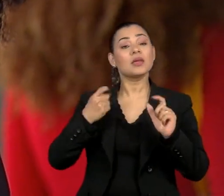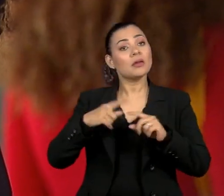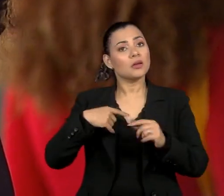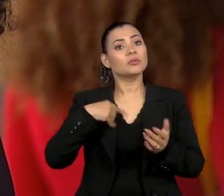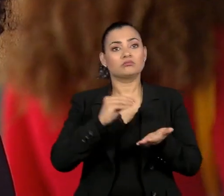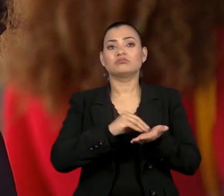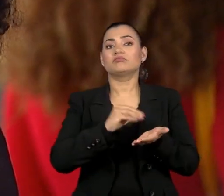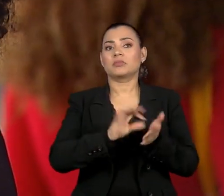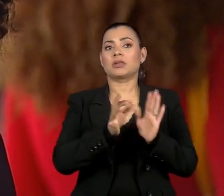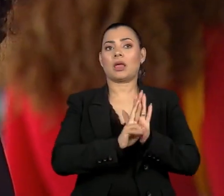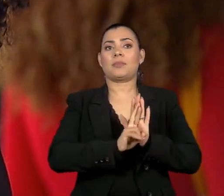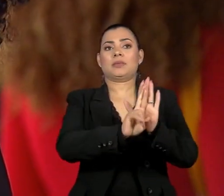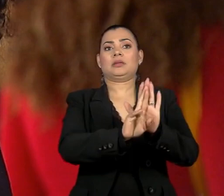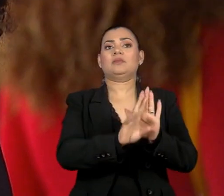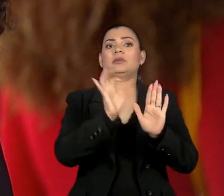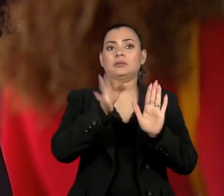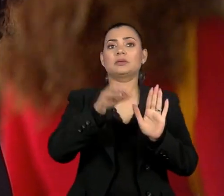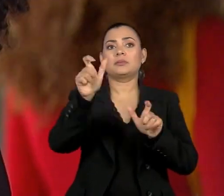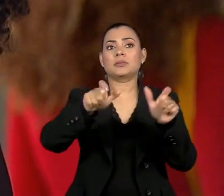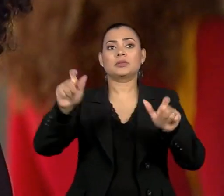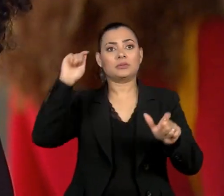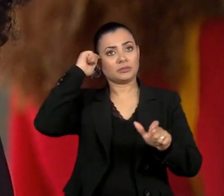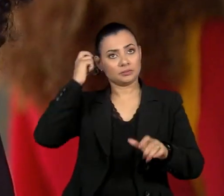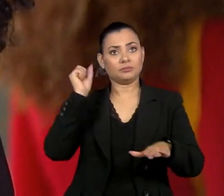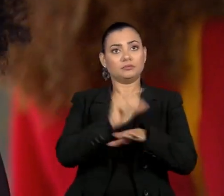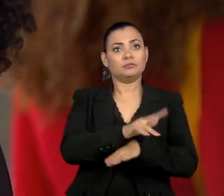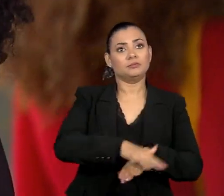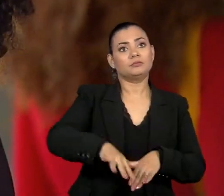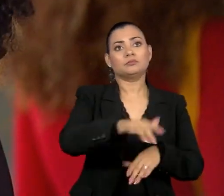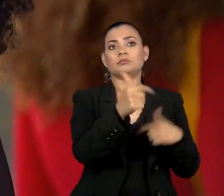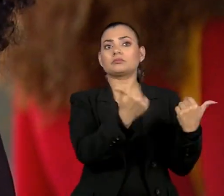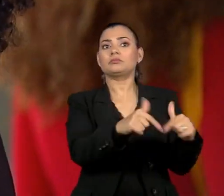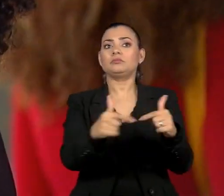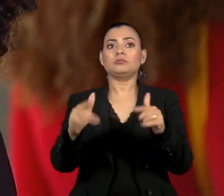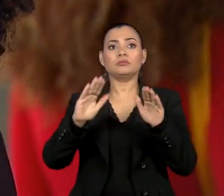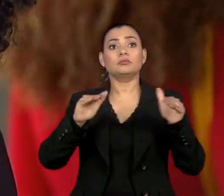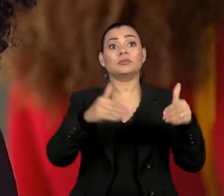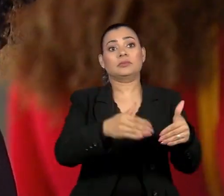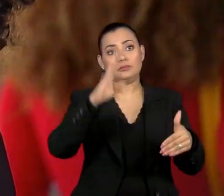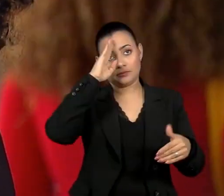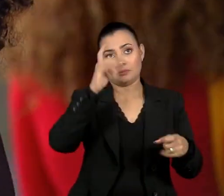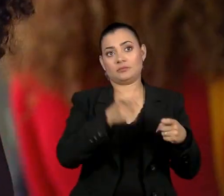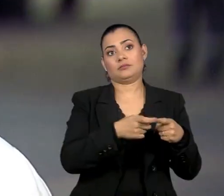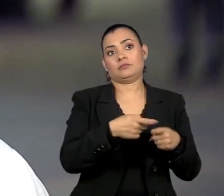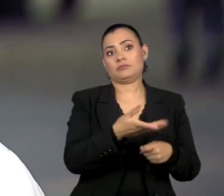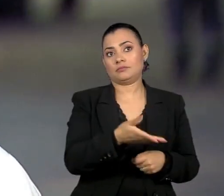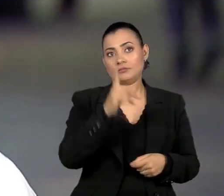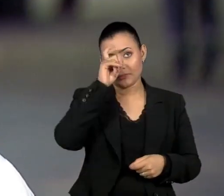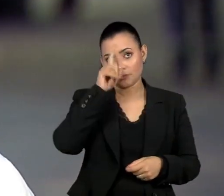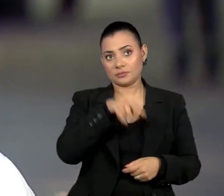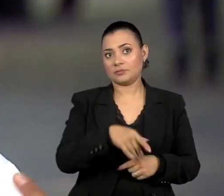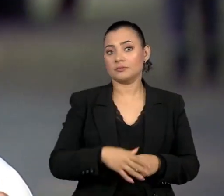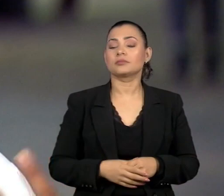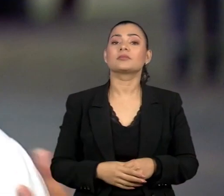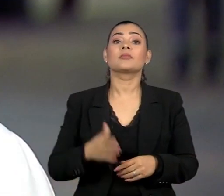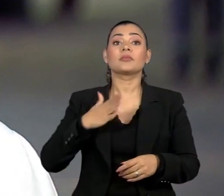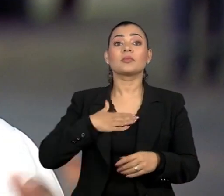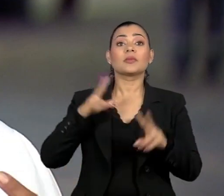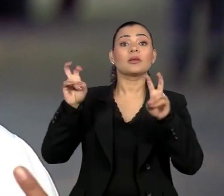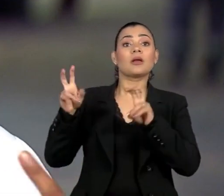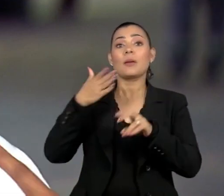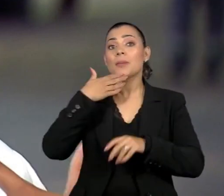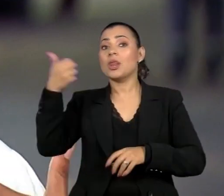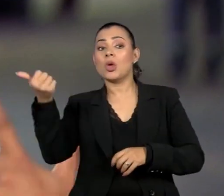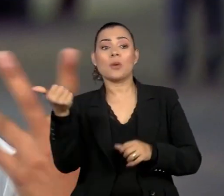da representatividade de pessoas pretas no mercado, especificamente em hospitais. Na minha opinião, não era sobre ser melhor